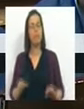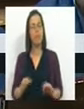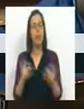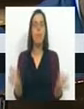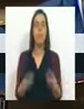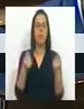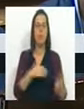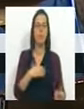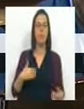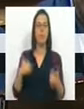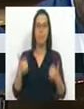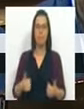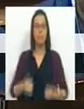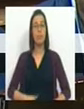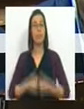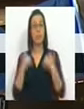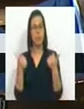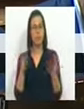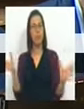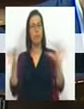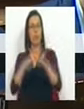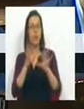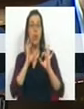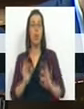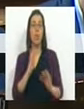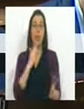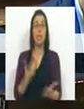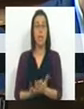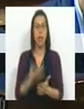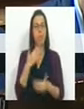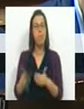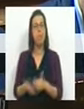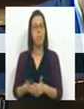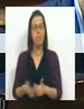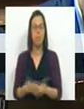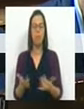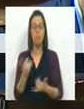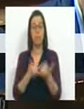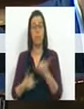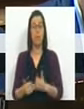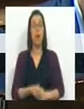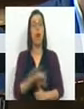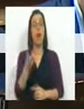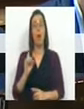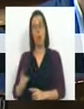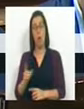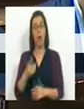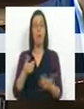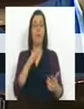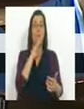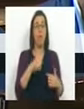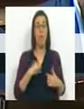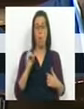na promoção do bem-estar, melhorando e adequando os cuidados prestados ao idoso, substituindo-se muitas vezes às